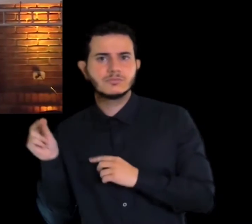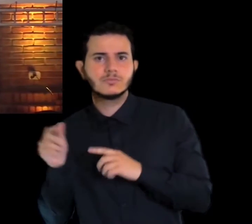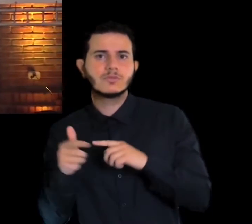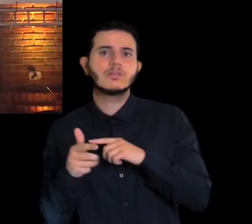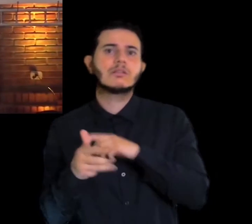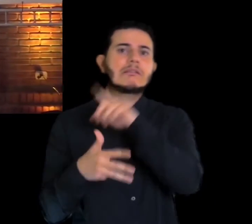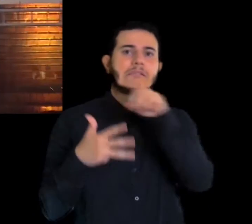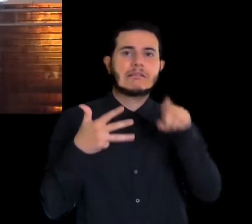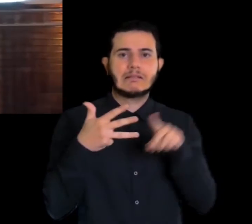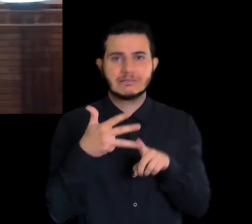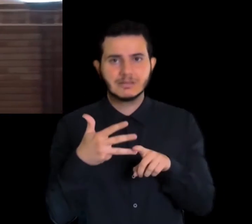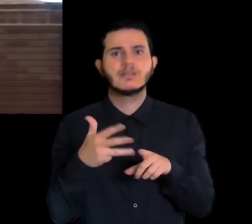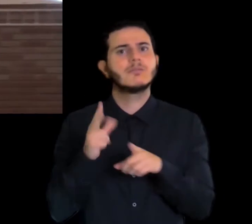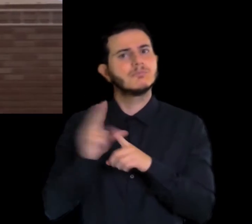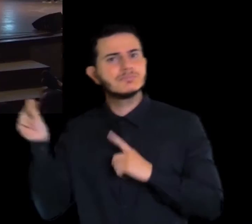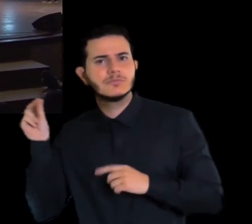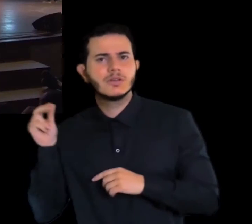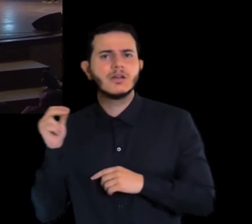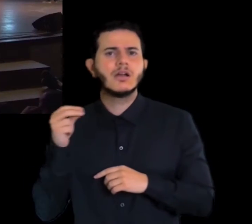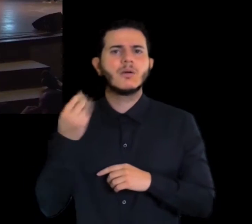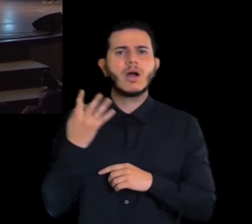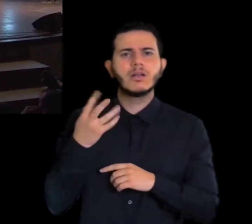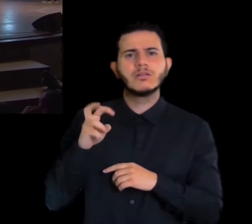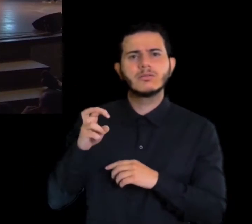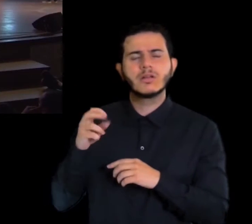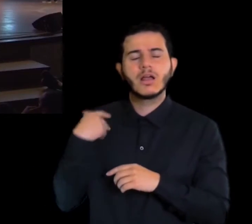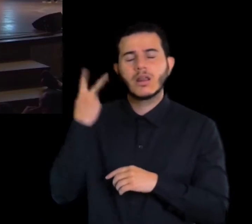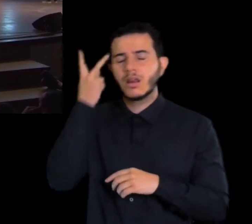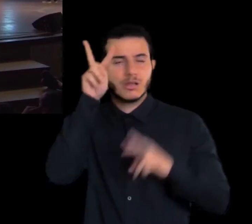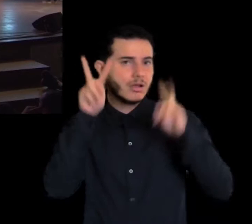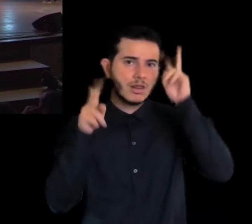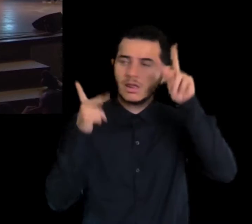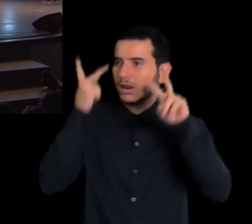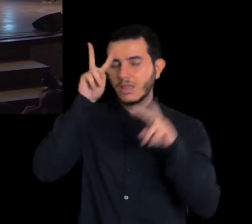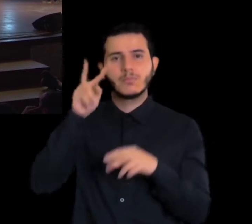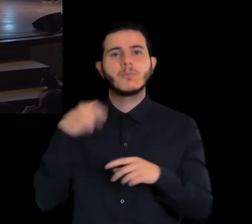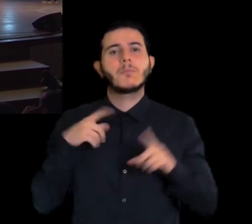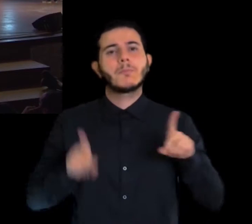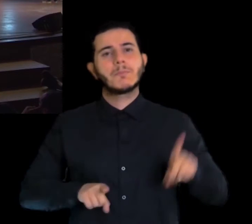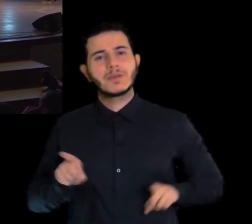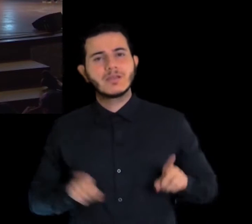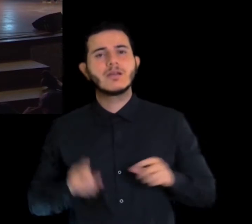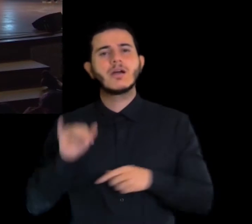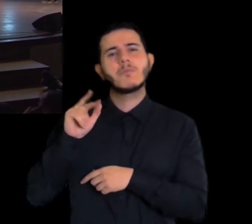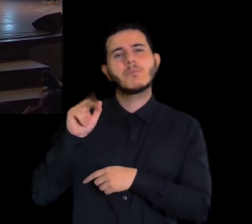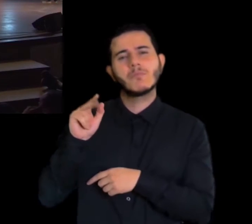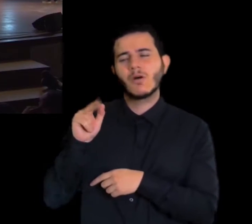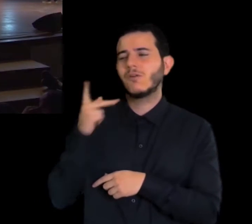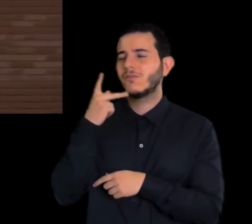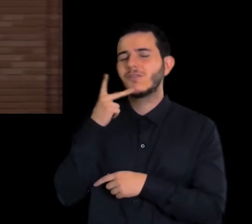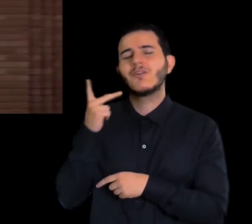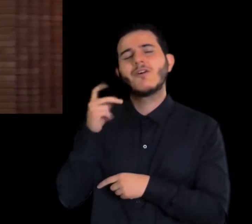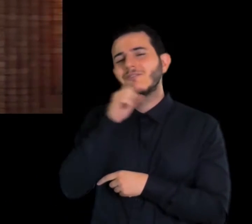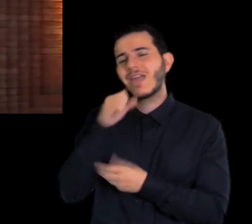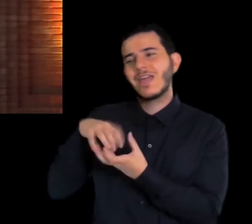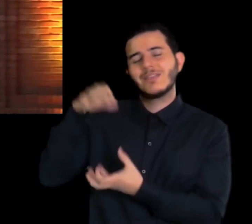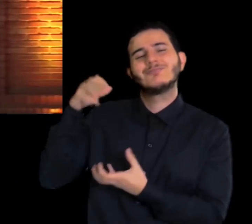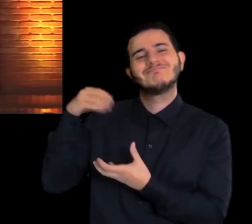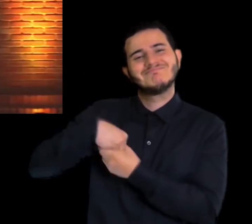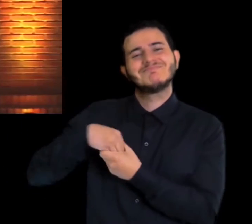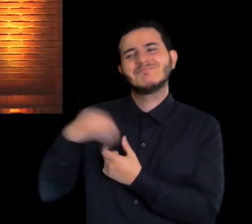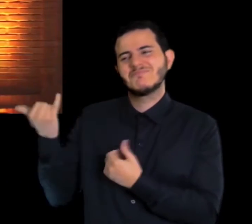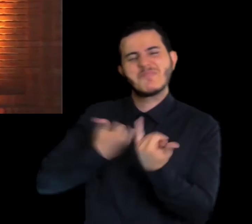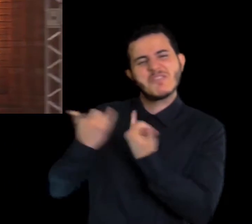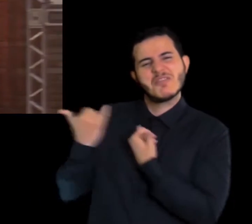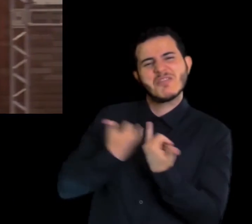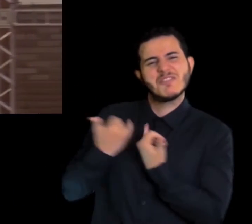3ª, terminei. Na 4ª para a 5ª eu comecei a lembrar dos meus primos e dos meus irmãos mais velhos. Falando, você é bem Mobral. Eu falei, sou mesmo, cara, agora eu tô